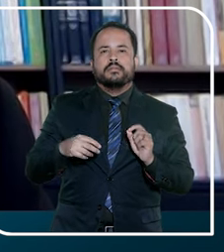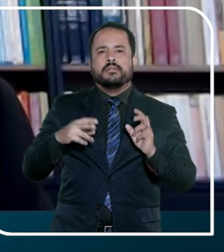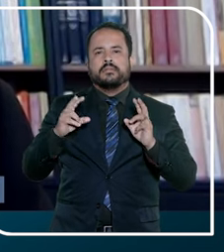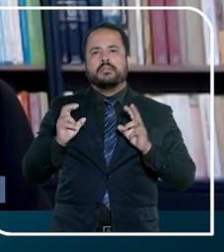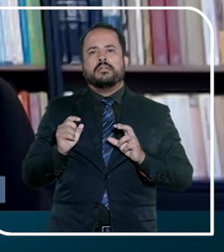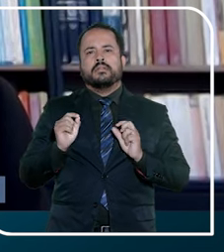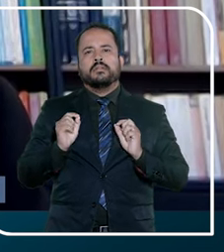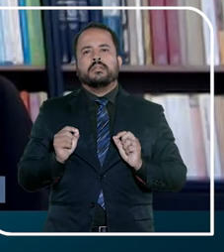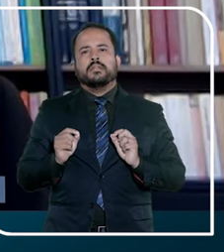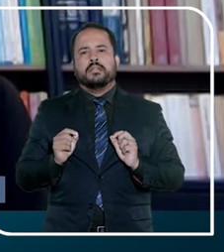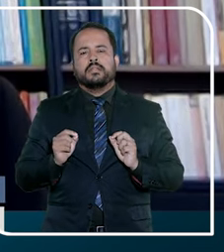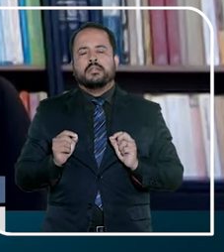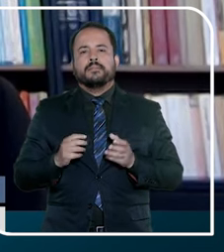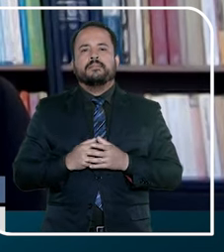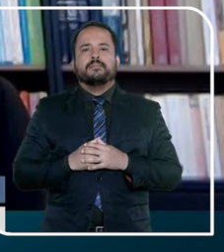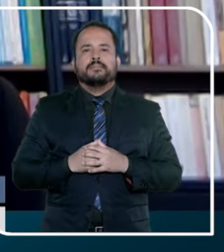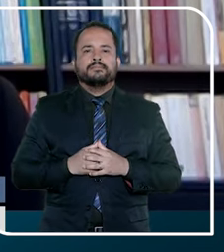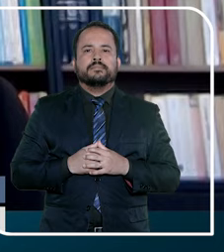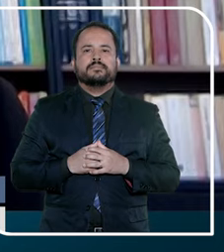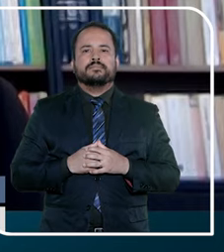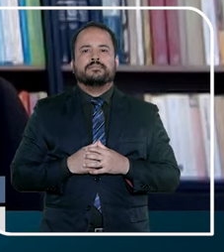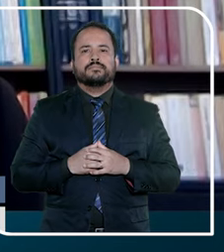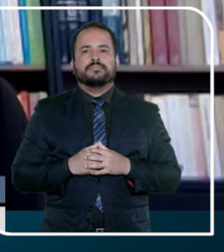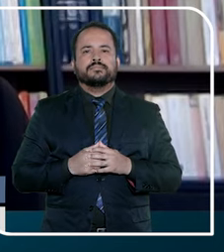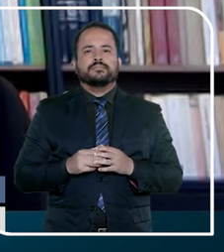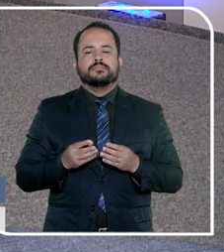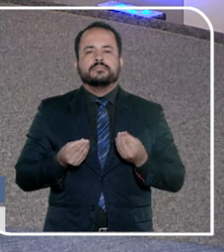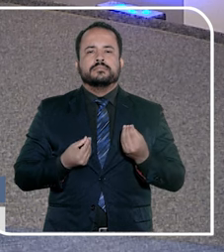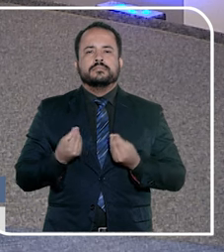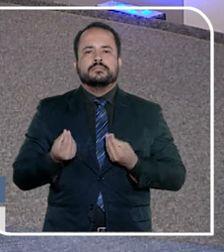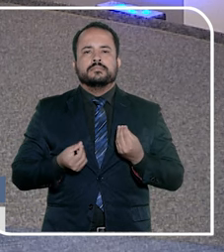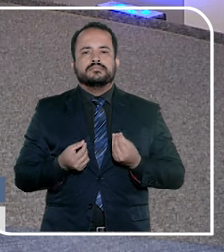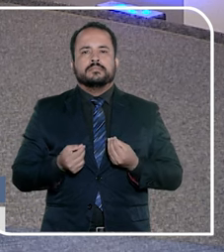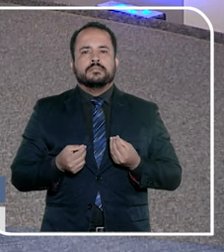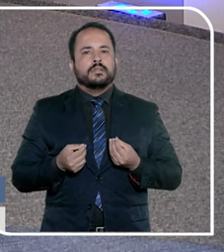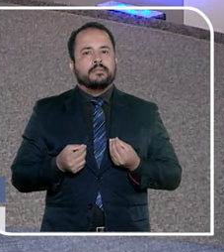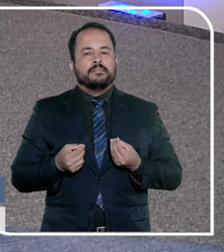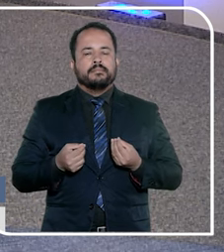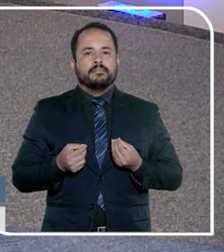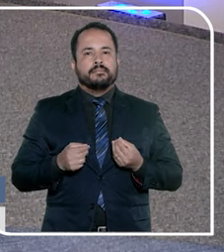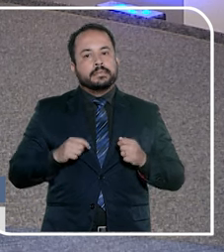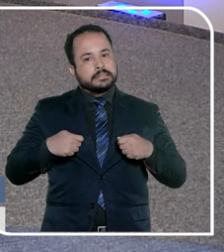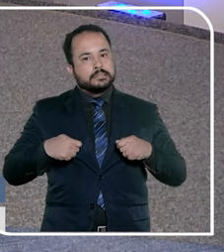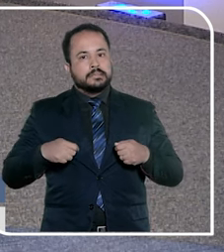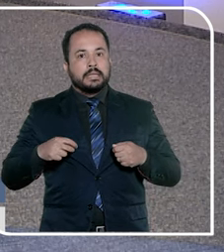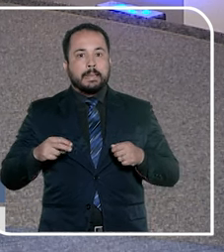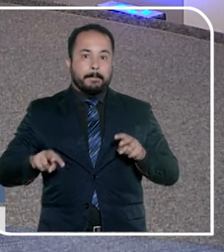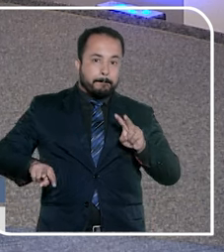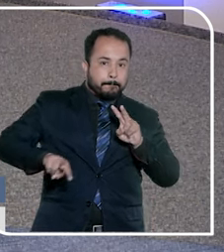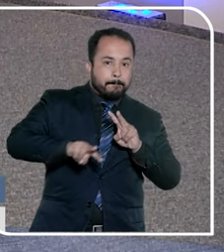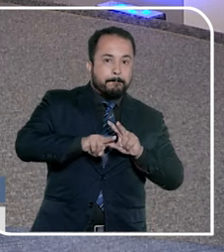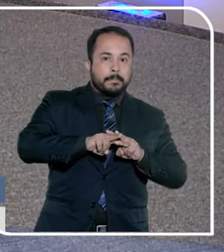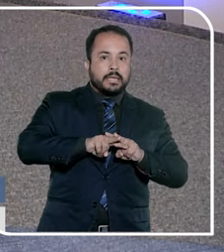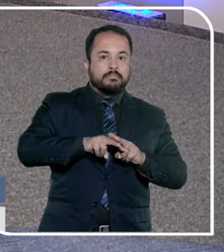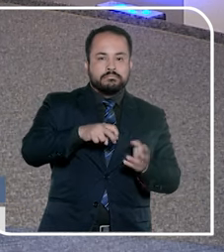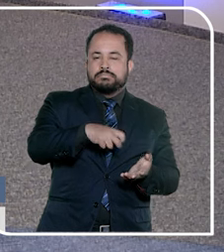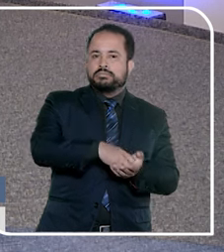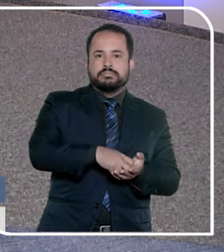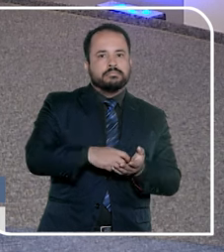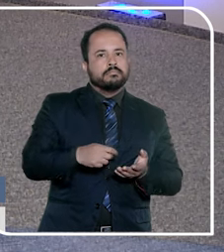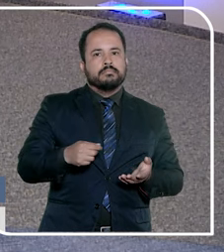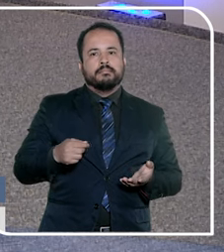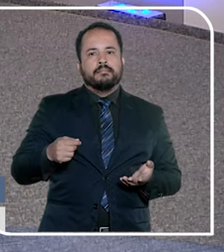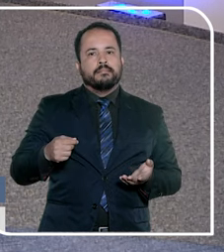ilícitos eh não são merecedores de pena o exemplo do furto no supermercado que é o